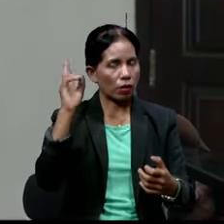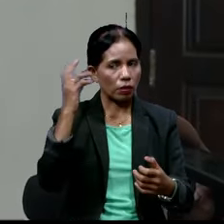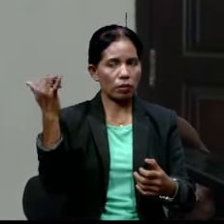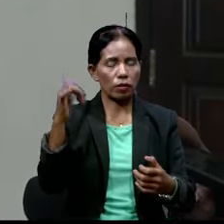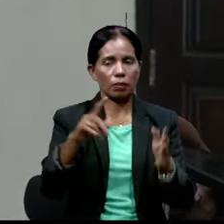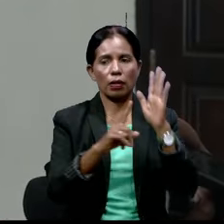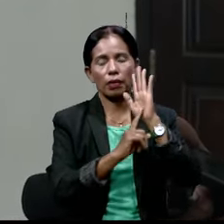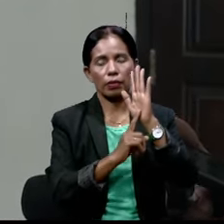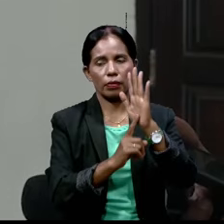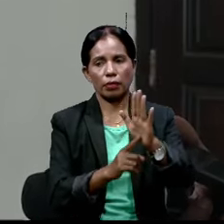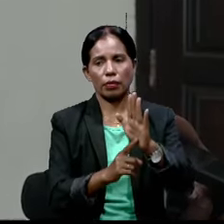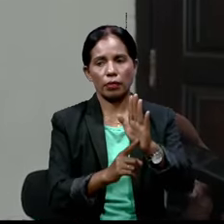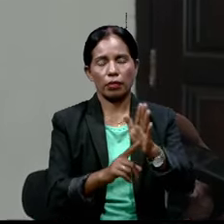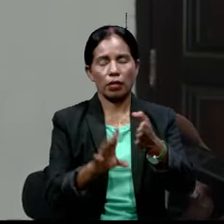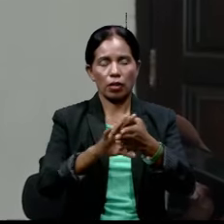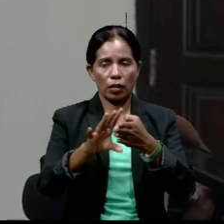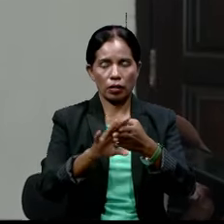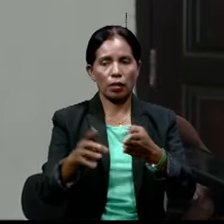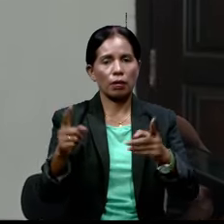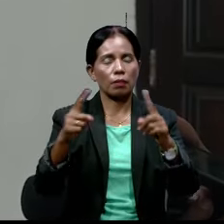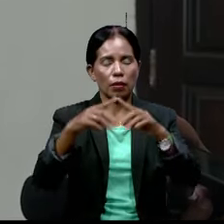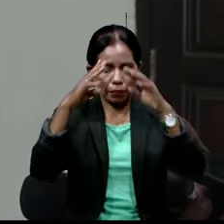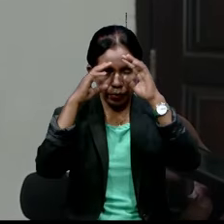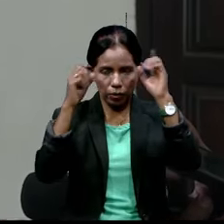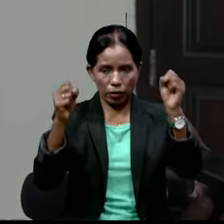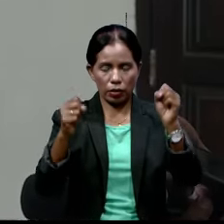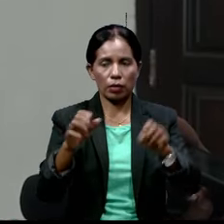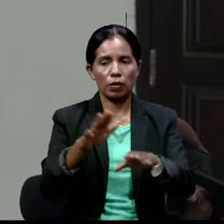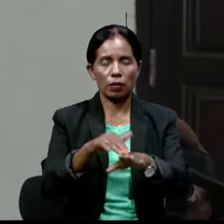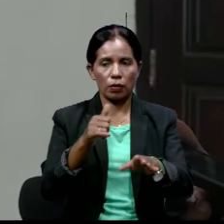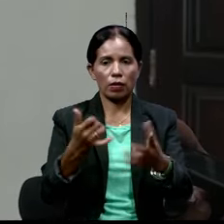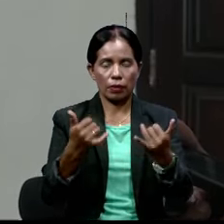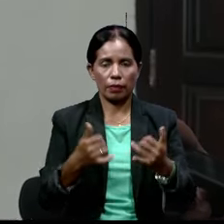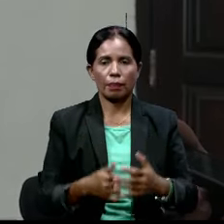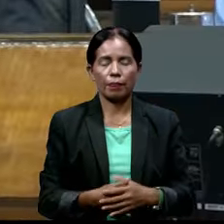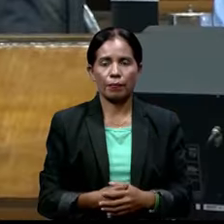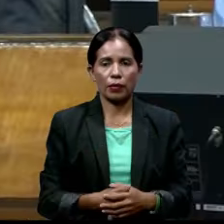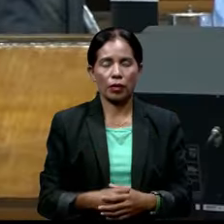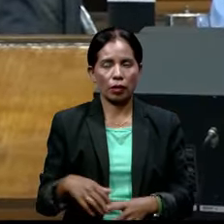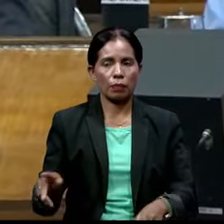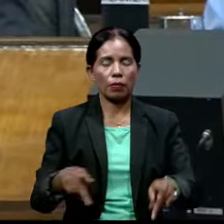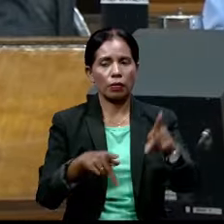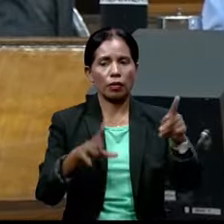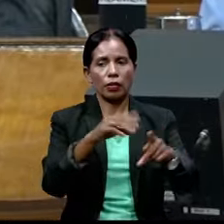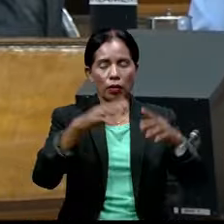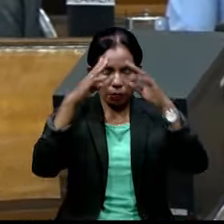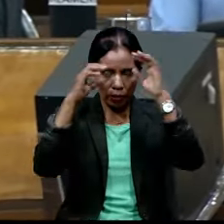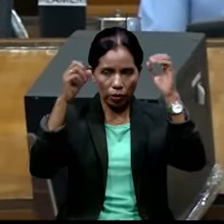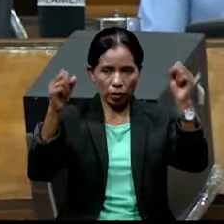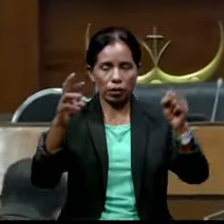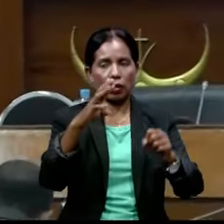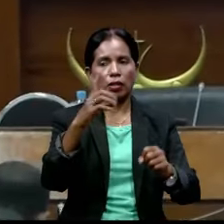o Sira Ninha pedido para o presidente para depois ser bolo agora. Durante o público, no nosso presidente da